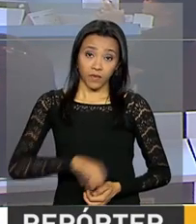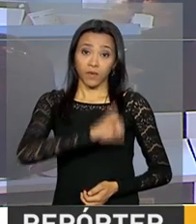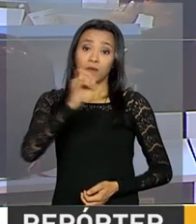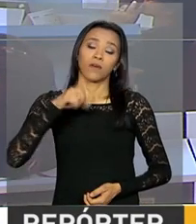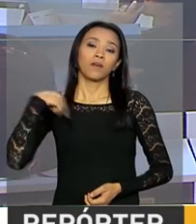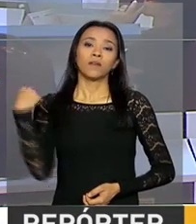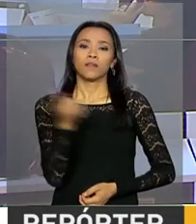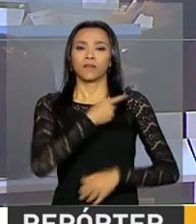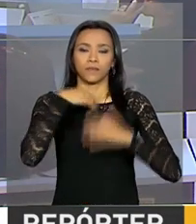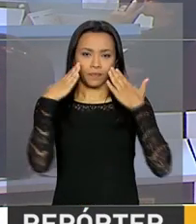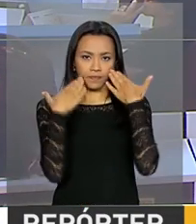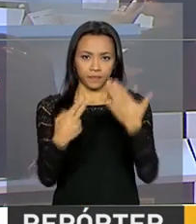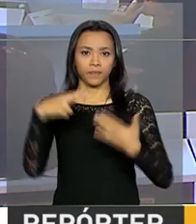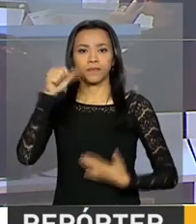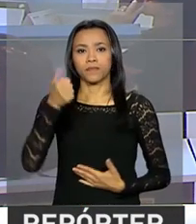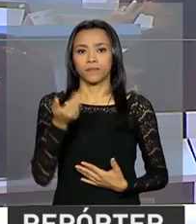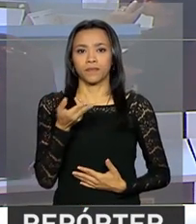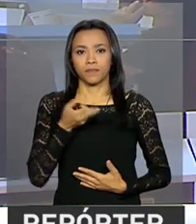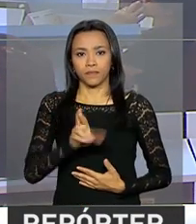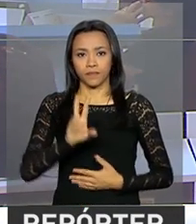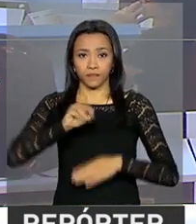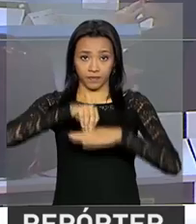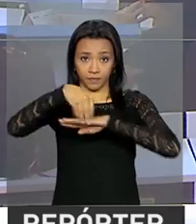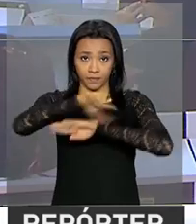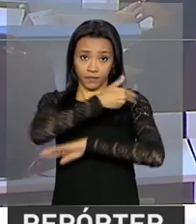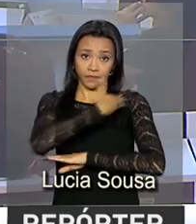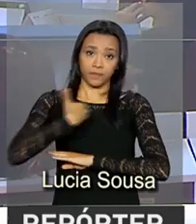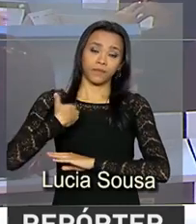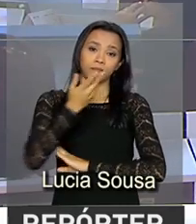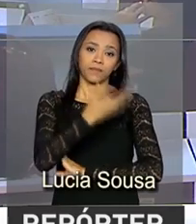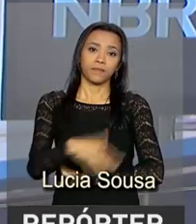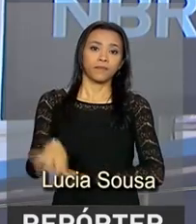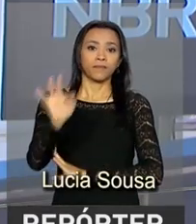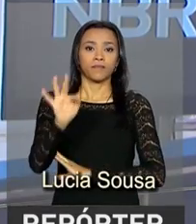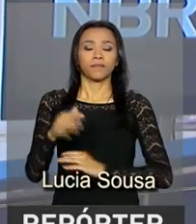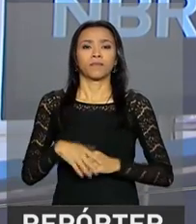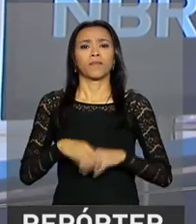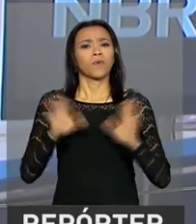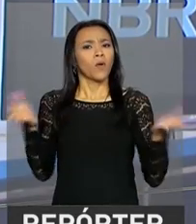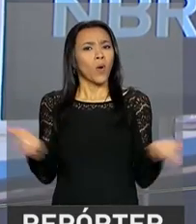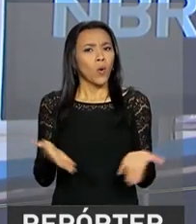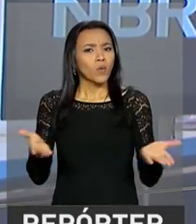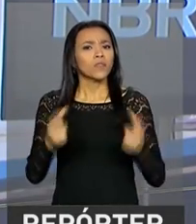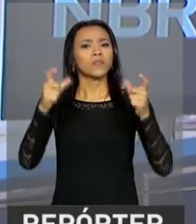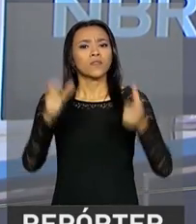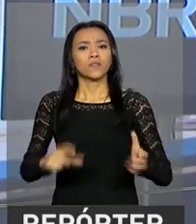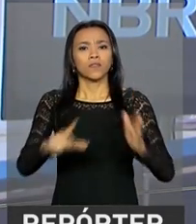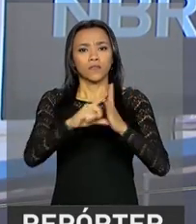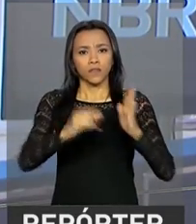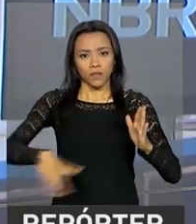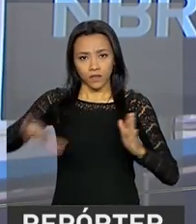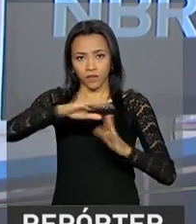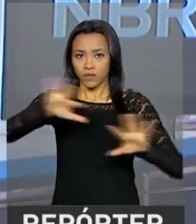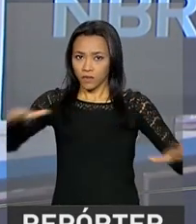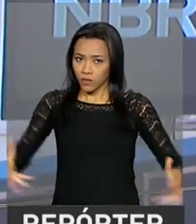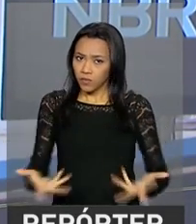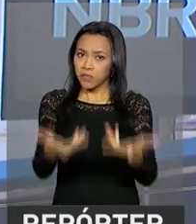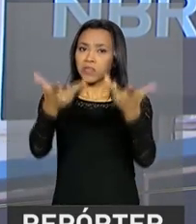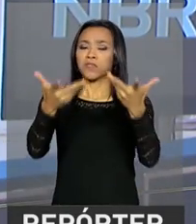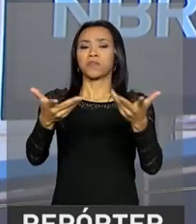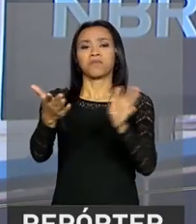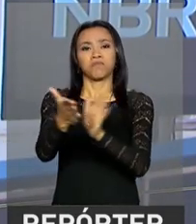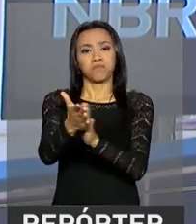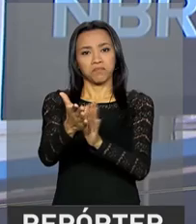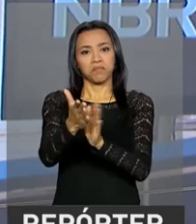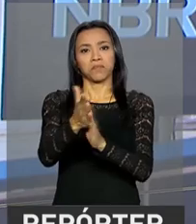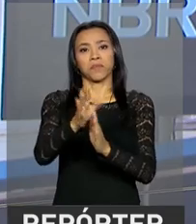Olá, estamos de volta com o repórter NBR e as notícias do governo federal. Hoje no Palácio do Planalto tem comemoração em homenagem